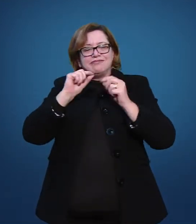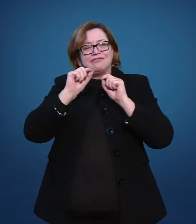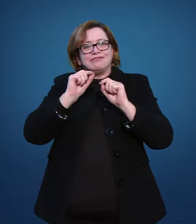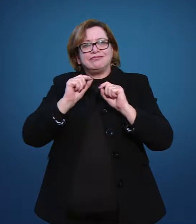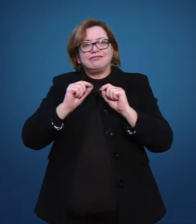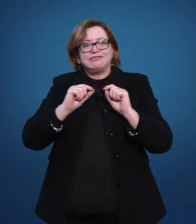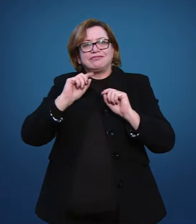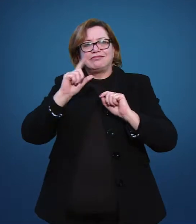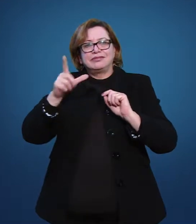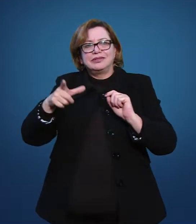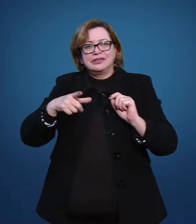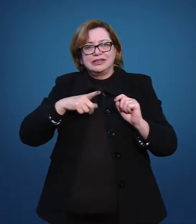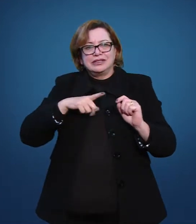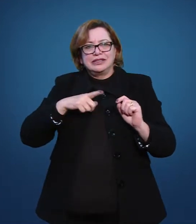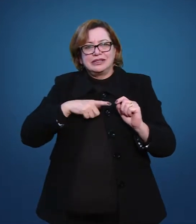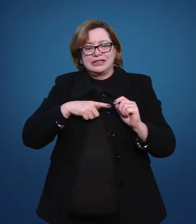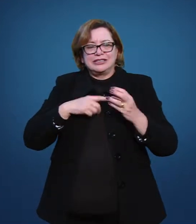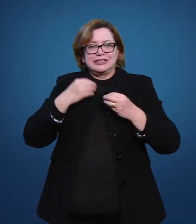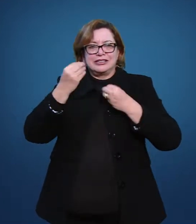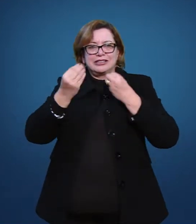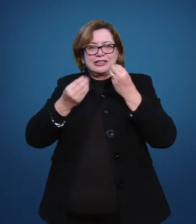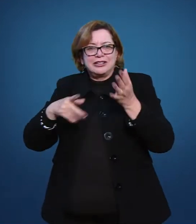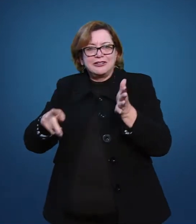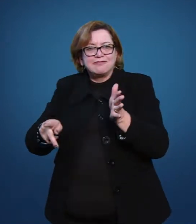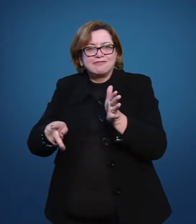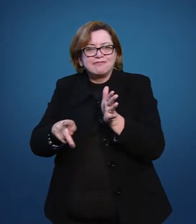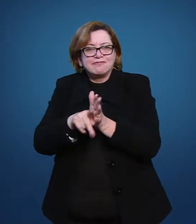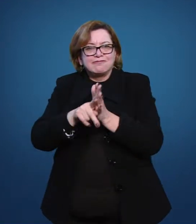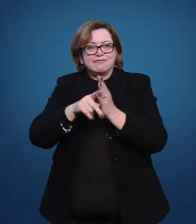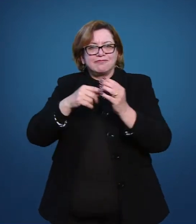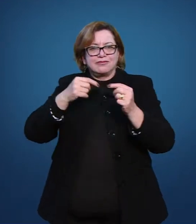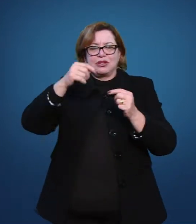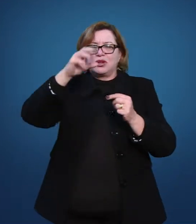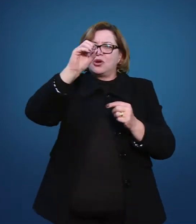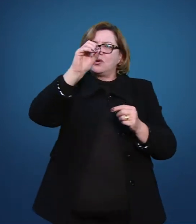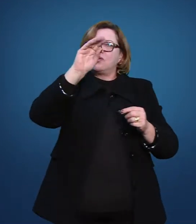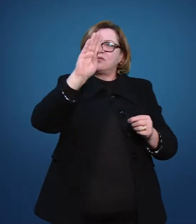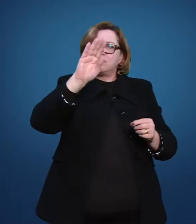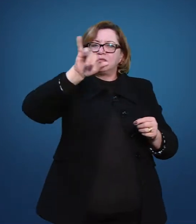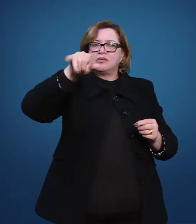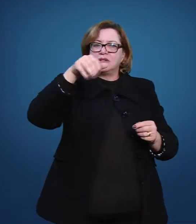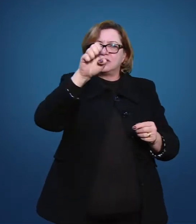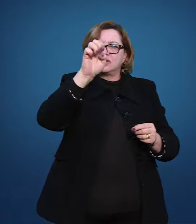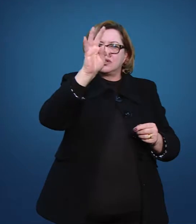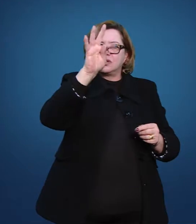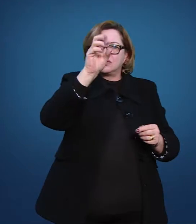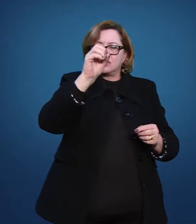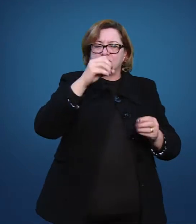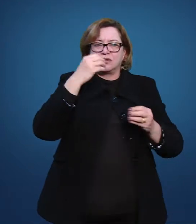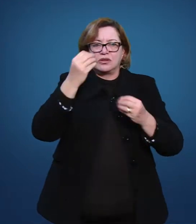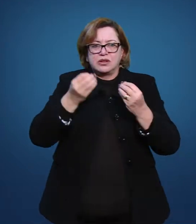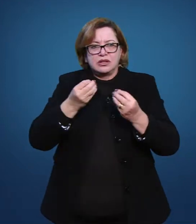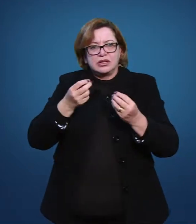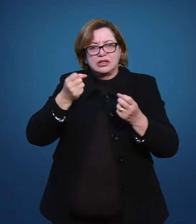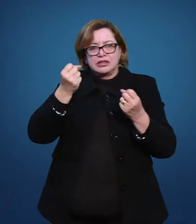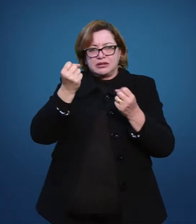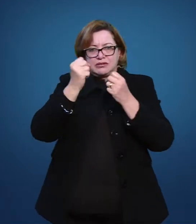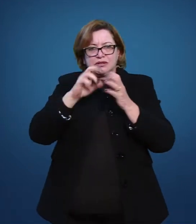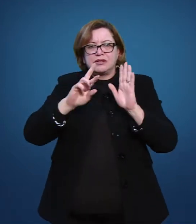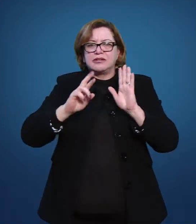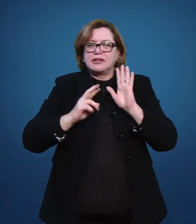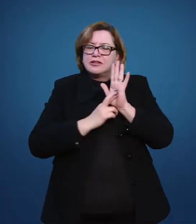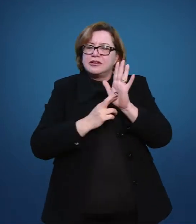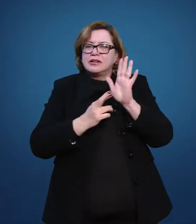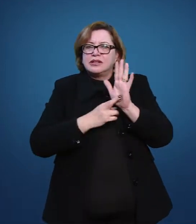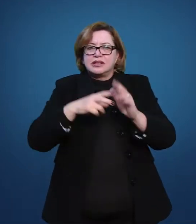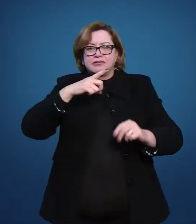justamente que existe um discurso próprio do objeto artístico, ou seja, o objeto artístico enquanto um bem simbólico, a